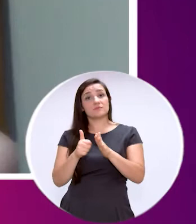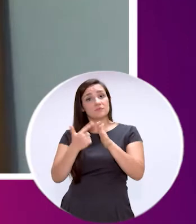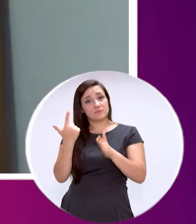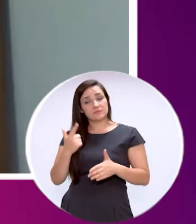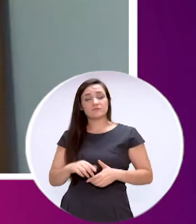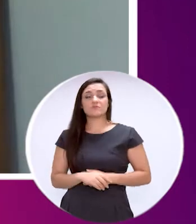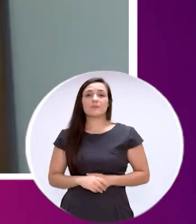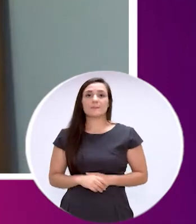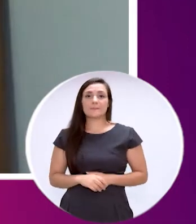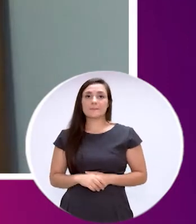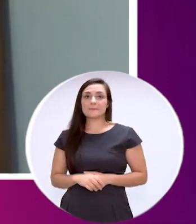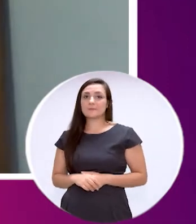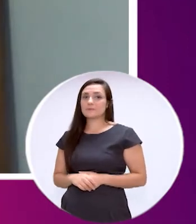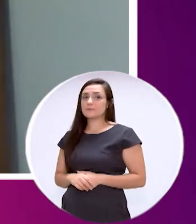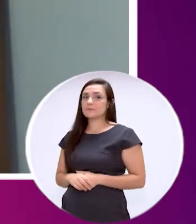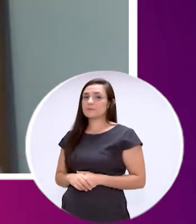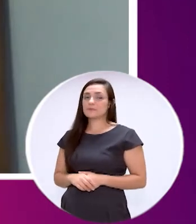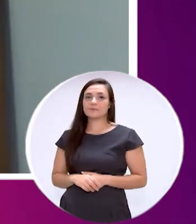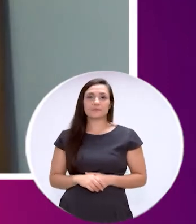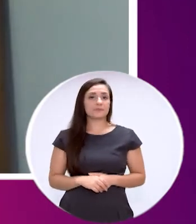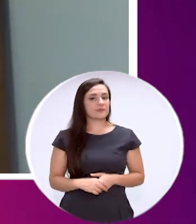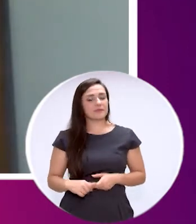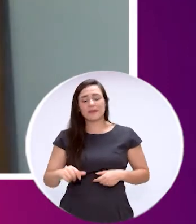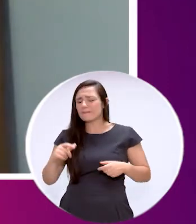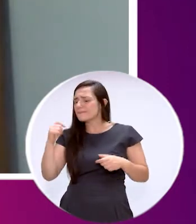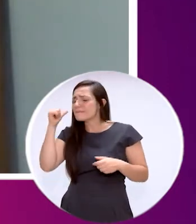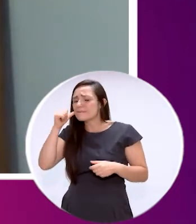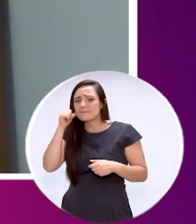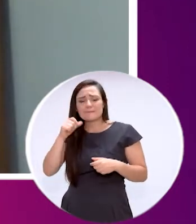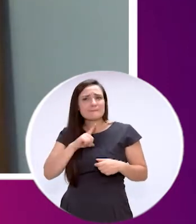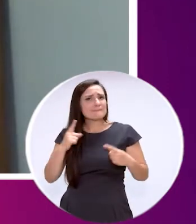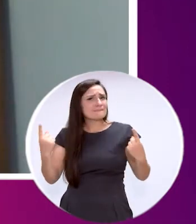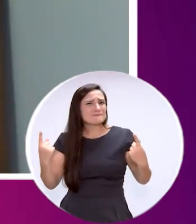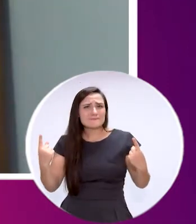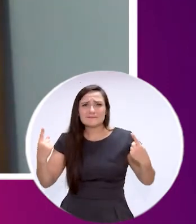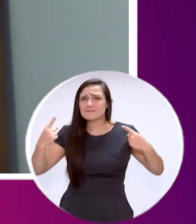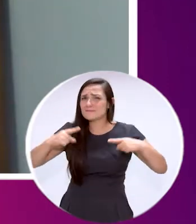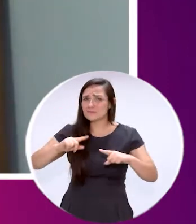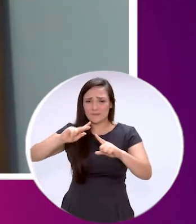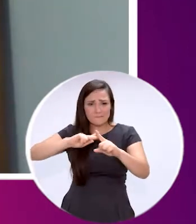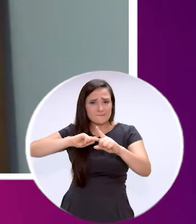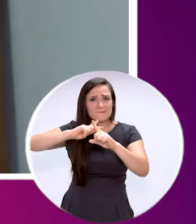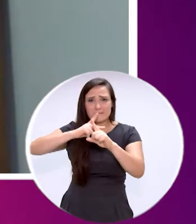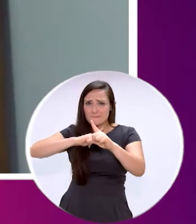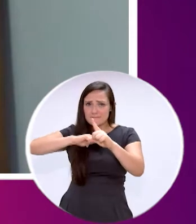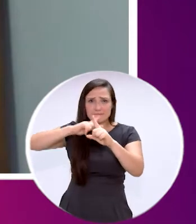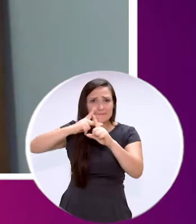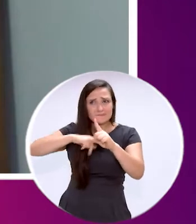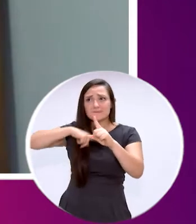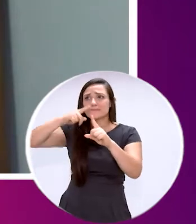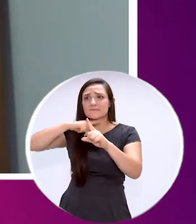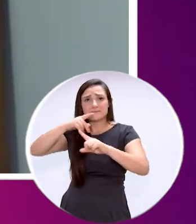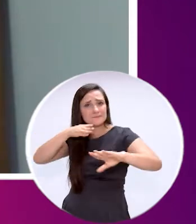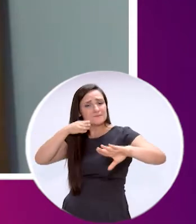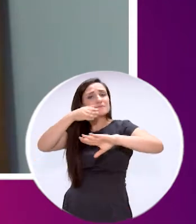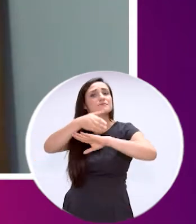como as mulheres passam por diversos desafios e têm esses desafios a mais para alcançar alguns lugares, isso falando enquanto uma mulher